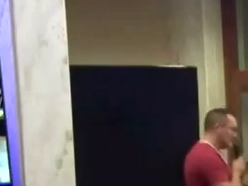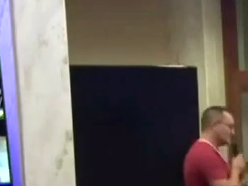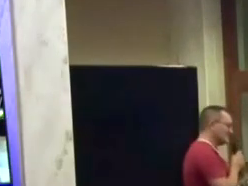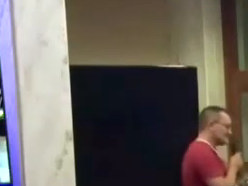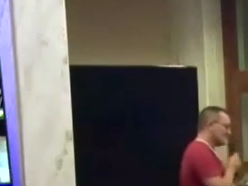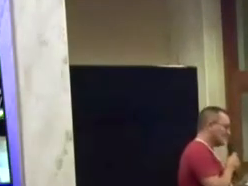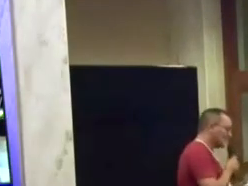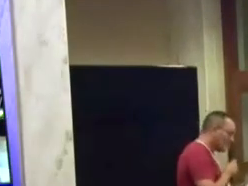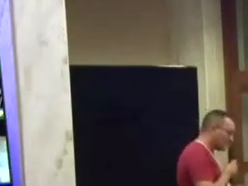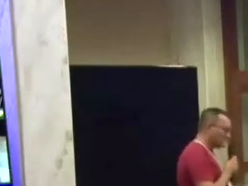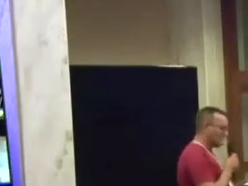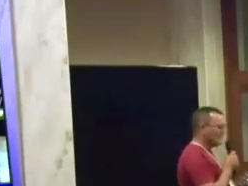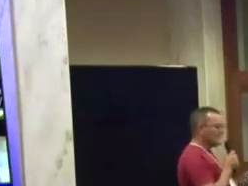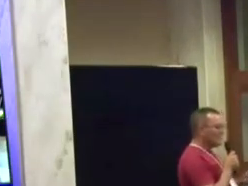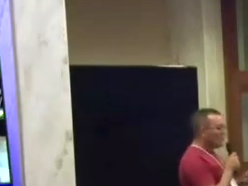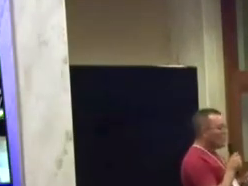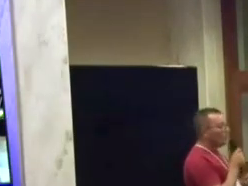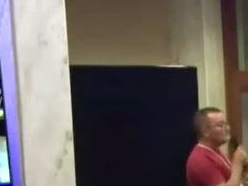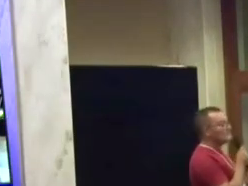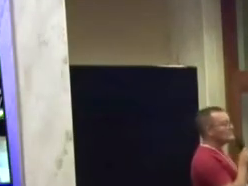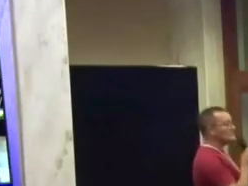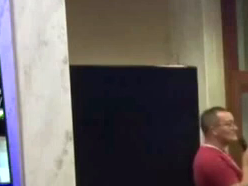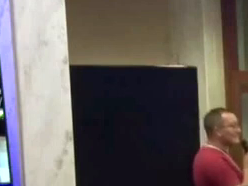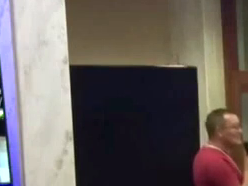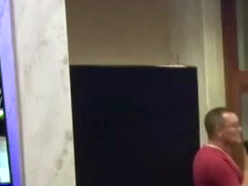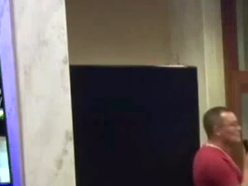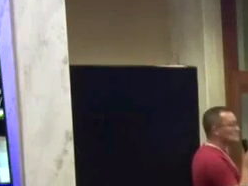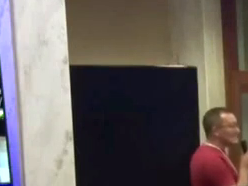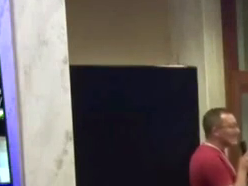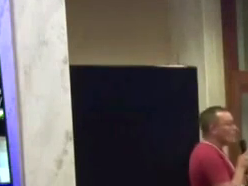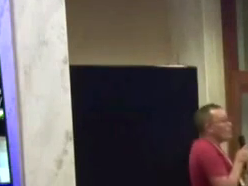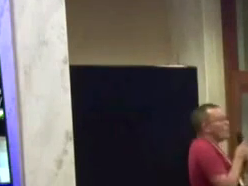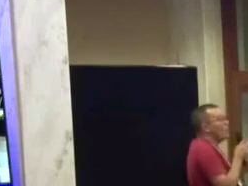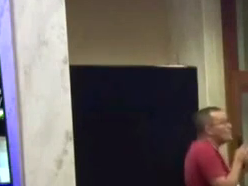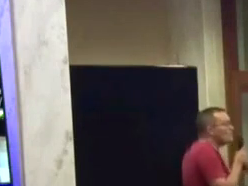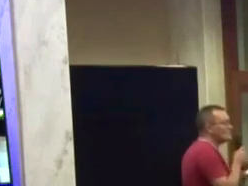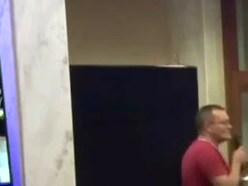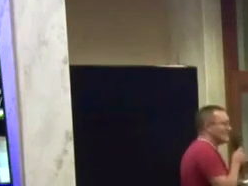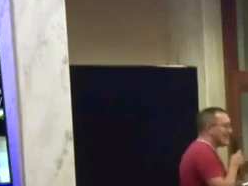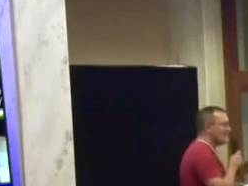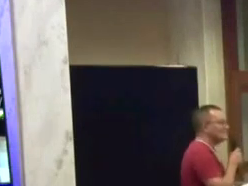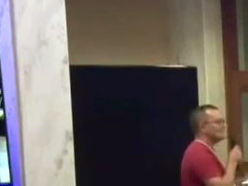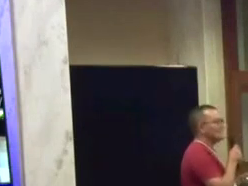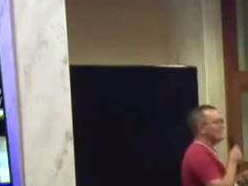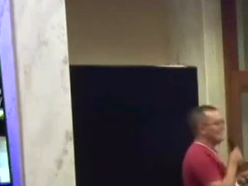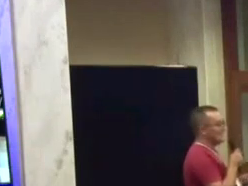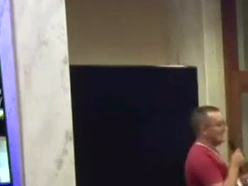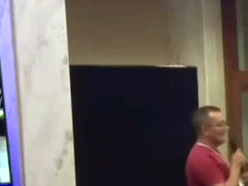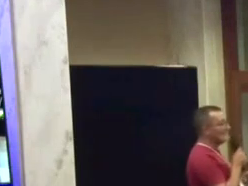E dentro dessa proposta, onde a gente vai encontrar ou como buscar